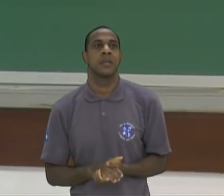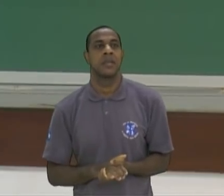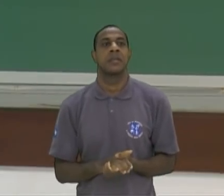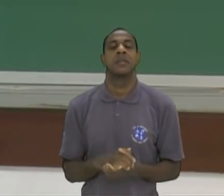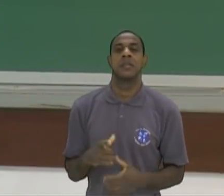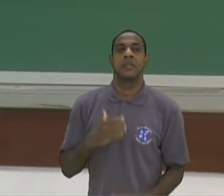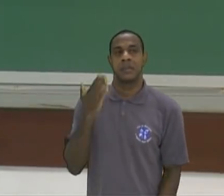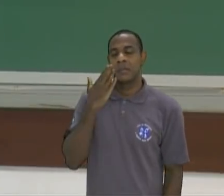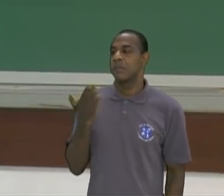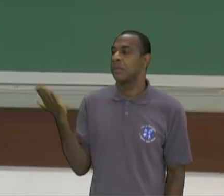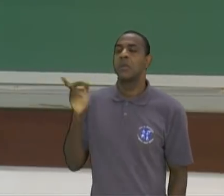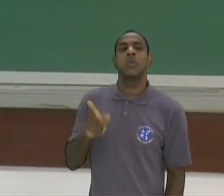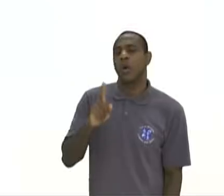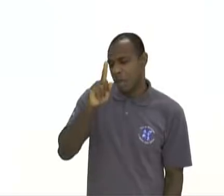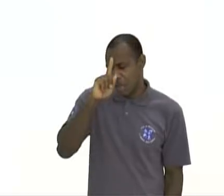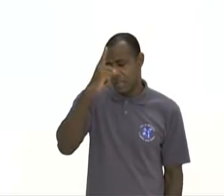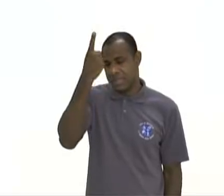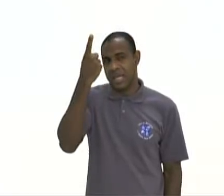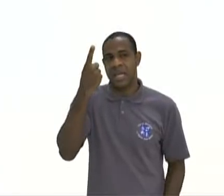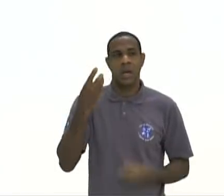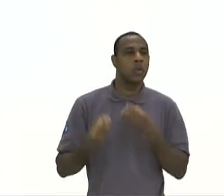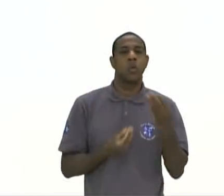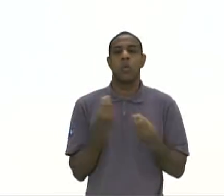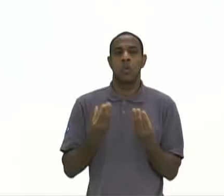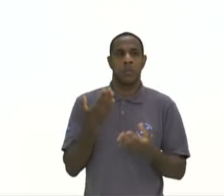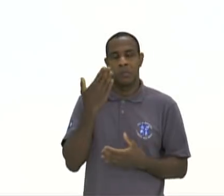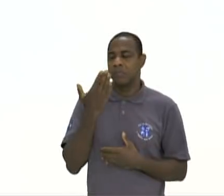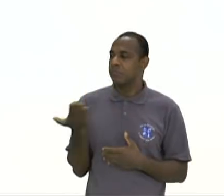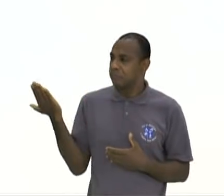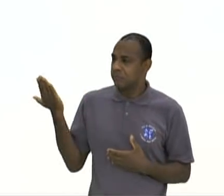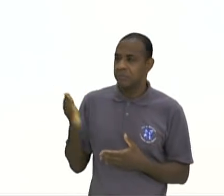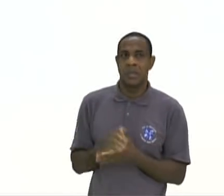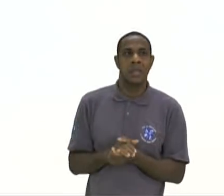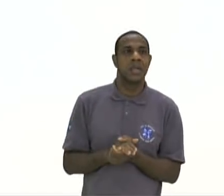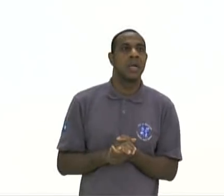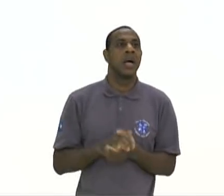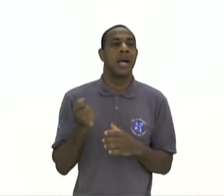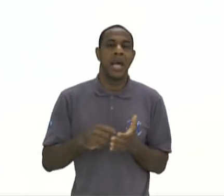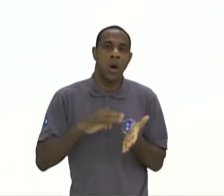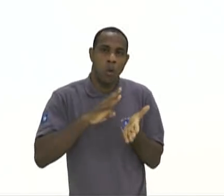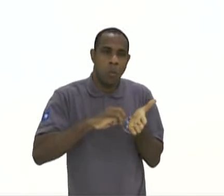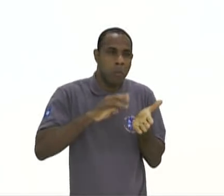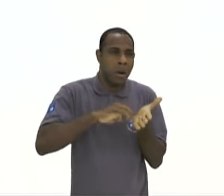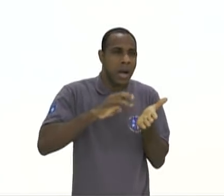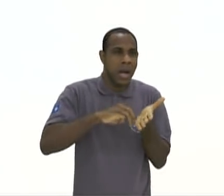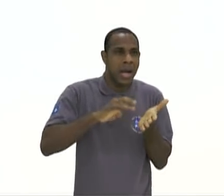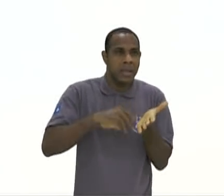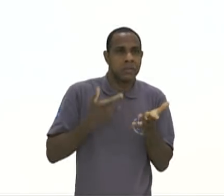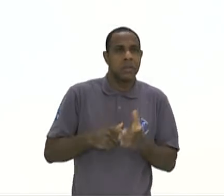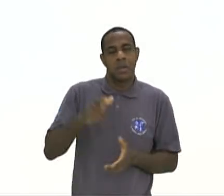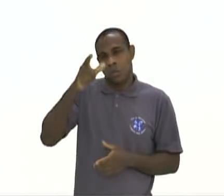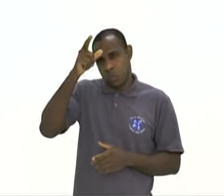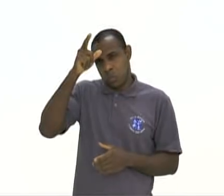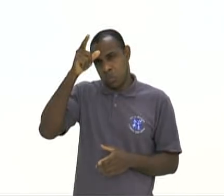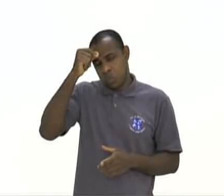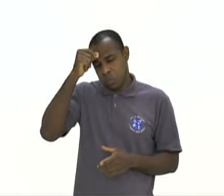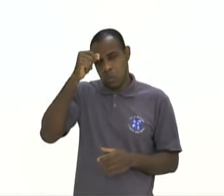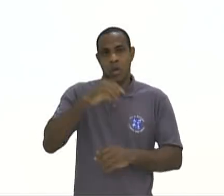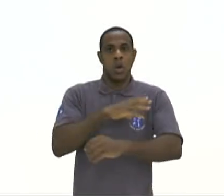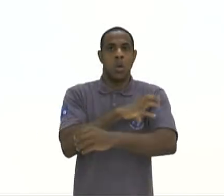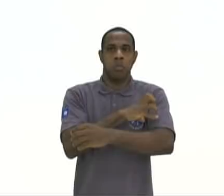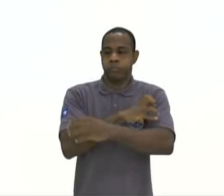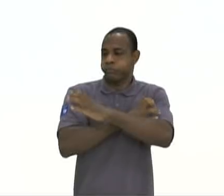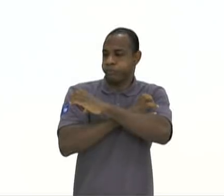temos o quê? O que é a ideia da antiginástica, como que ela funciona? Então, a antiginástica é um método que foca no relaxamento da musculatura e